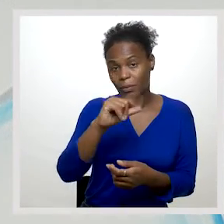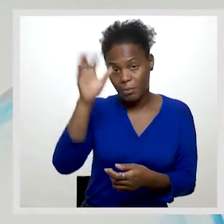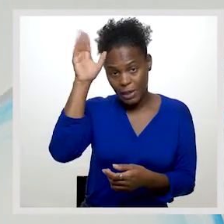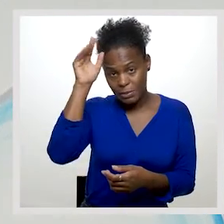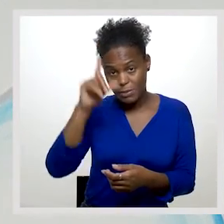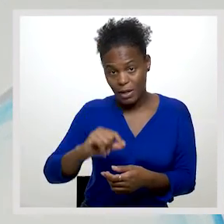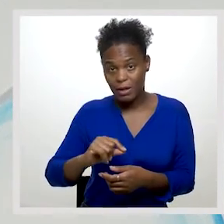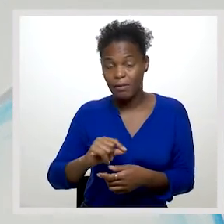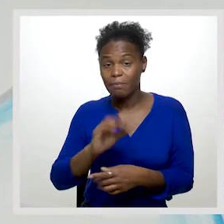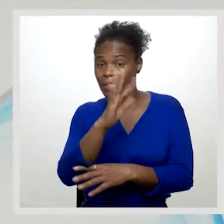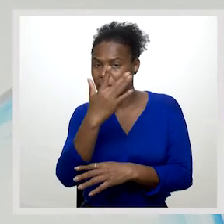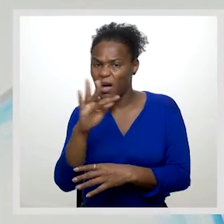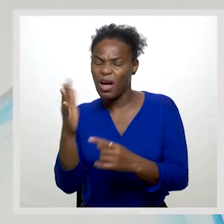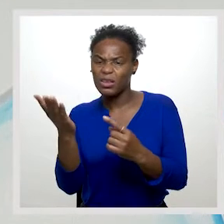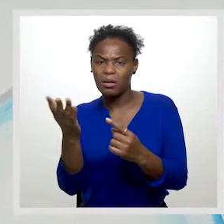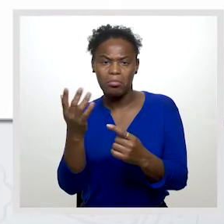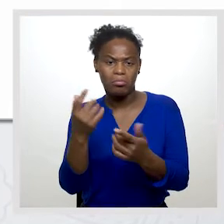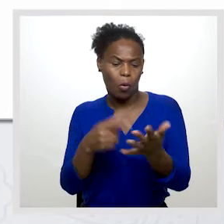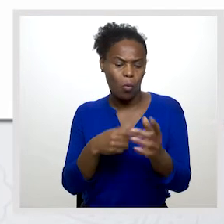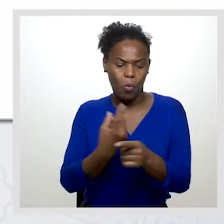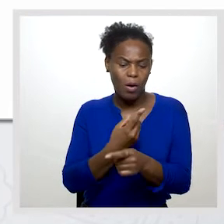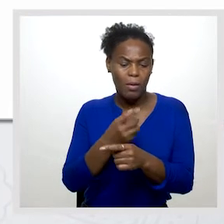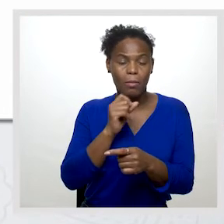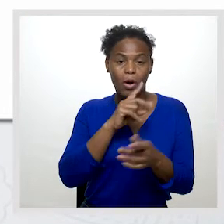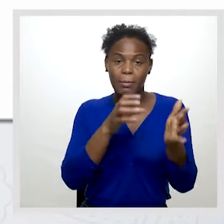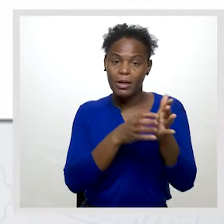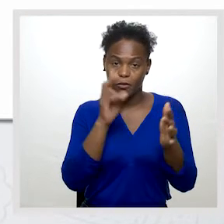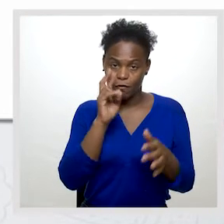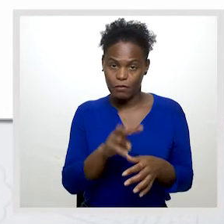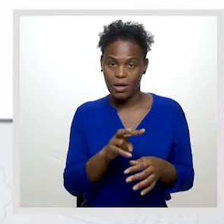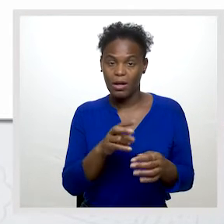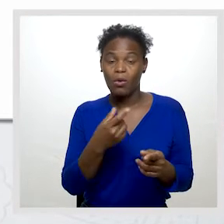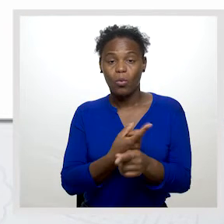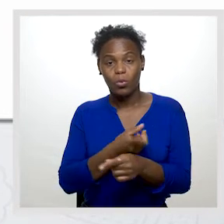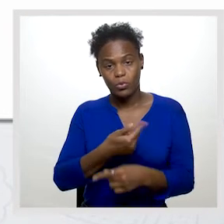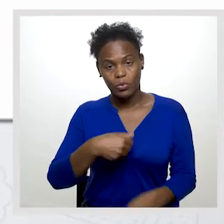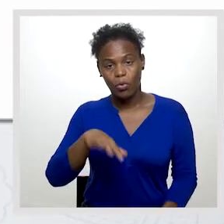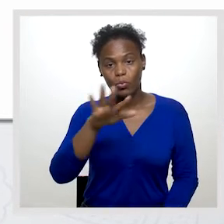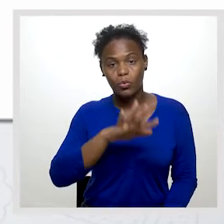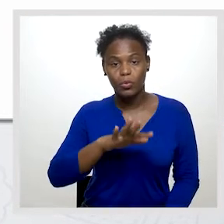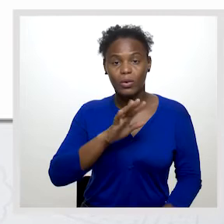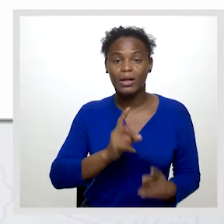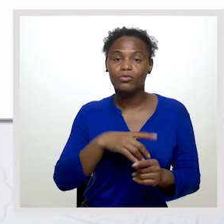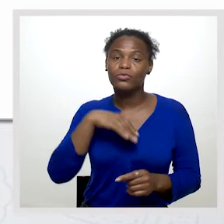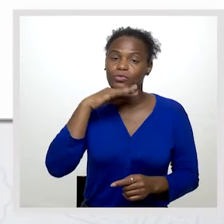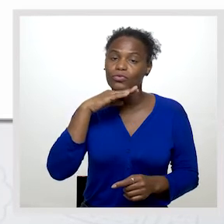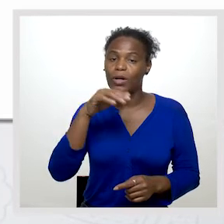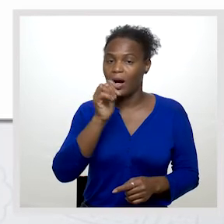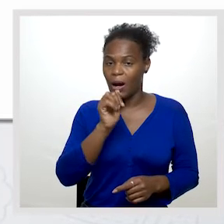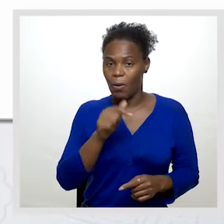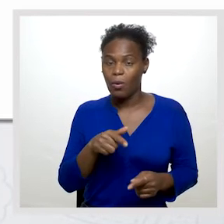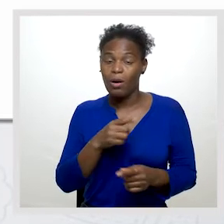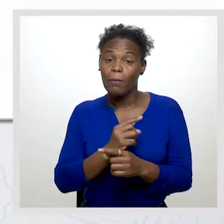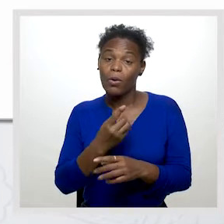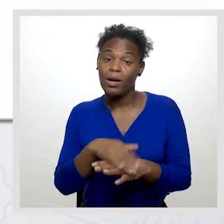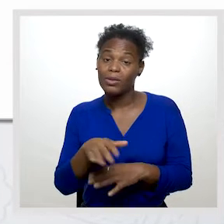animais, das plantas, não é? Como podemos ver na imagem, não é? São coisas que nós usamos e que poluem a água